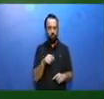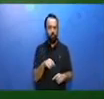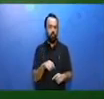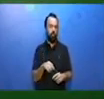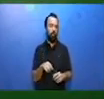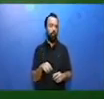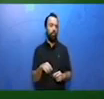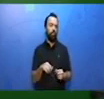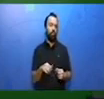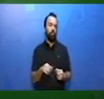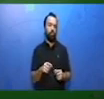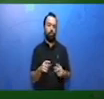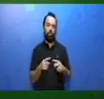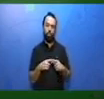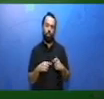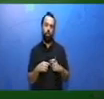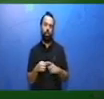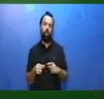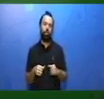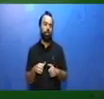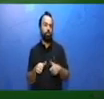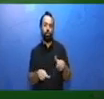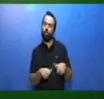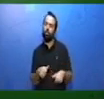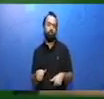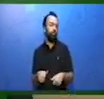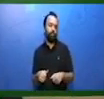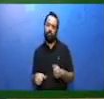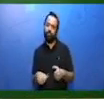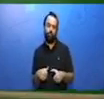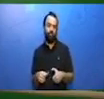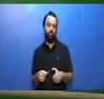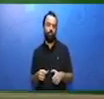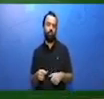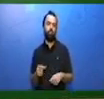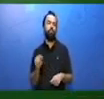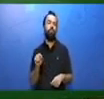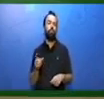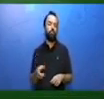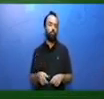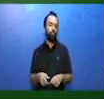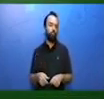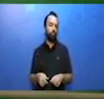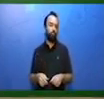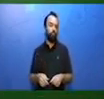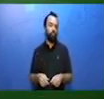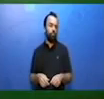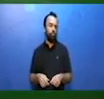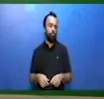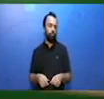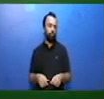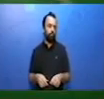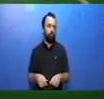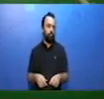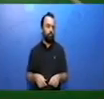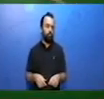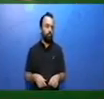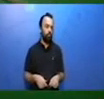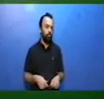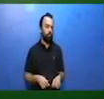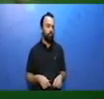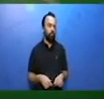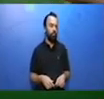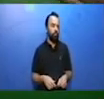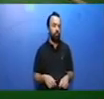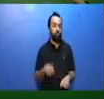permanecem apesar da passagem do tempo. O que permanece? Lembra que ela fala que até os pássaros parecem o mesmo?